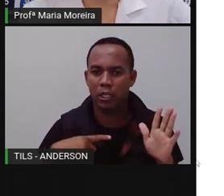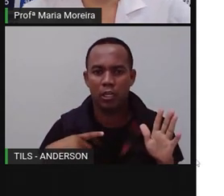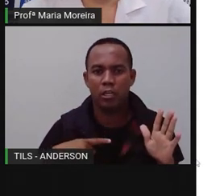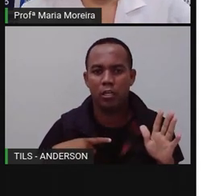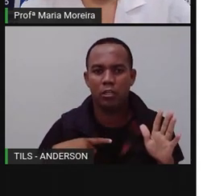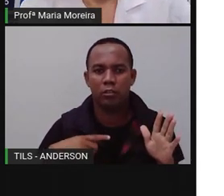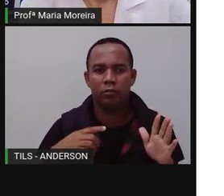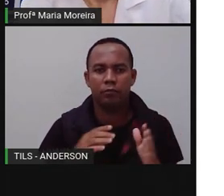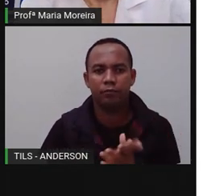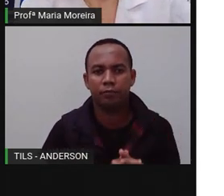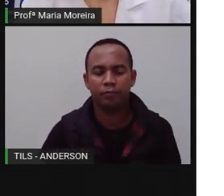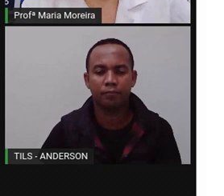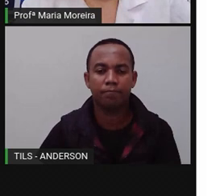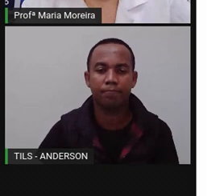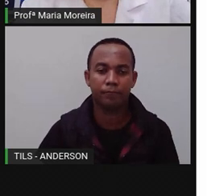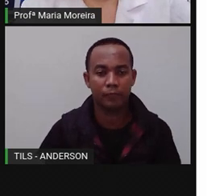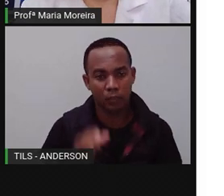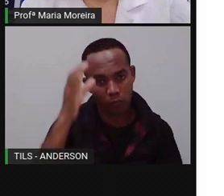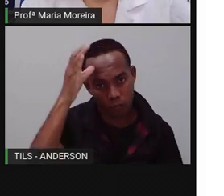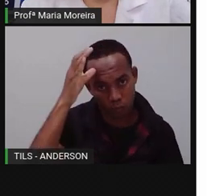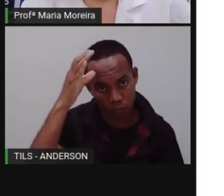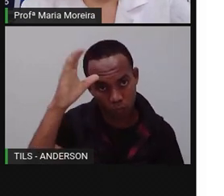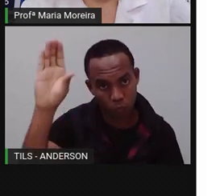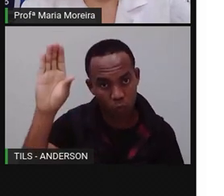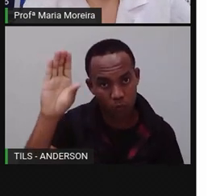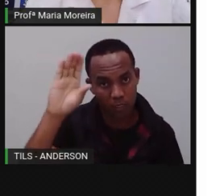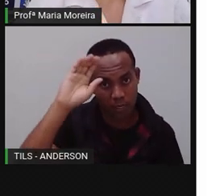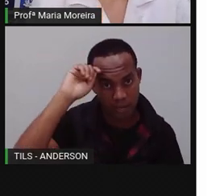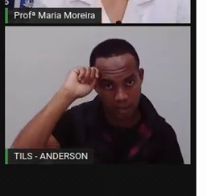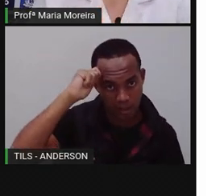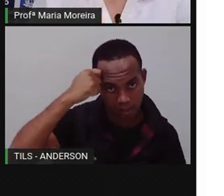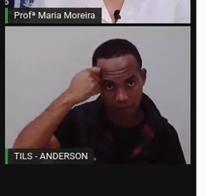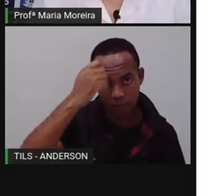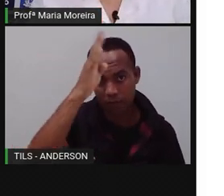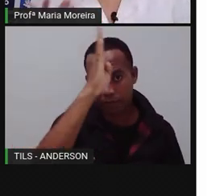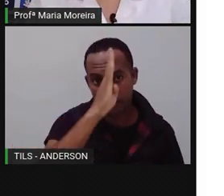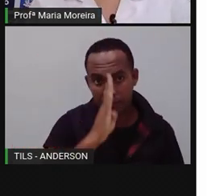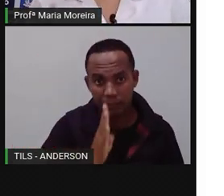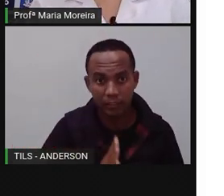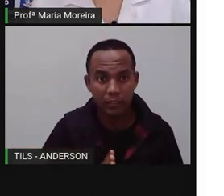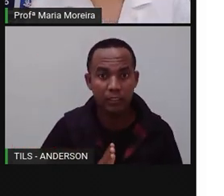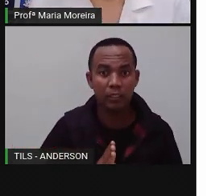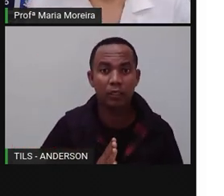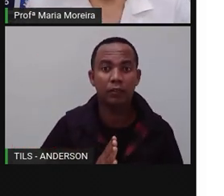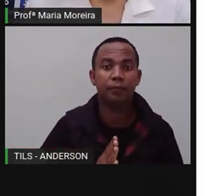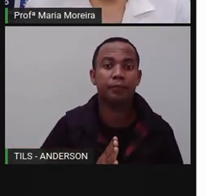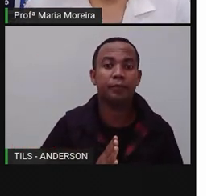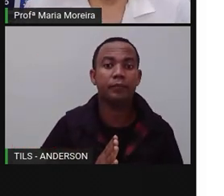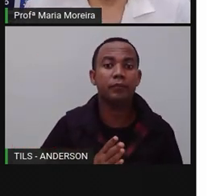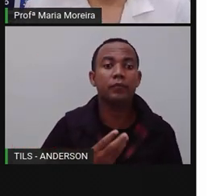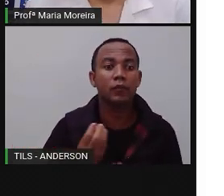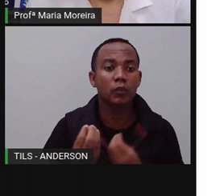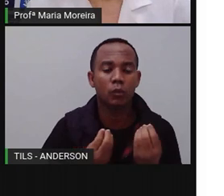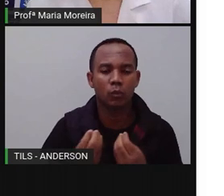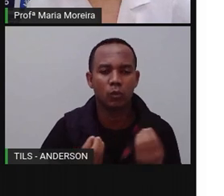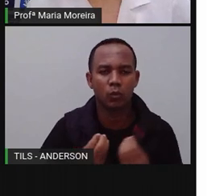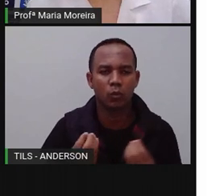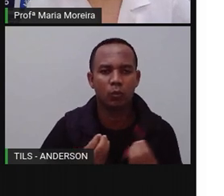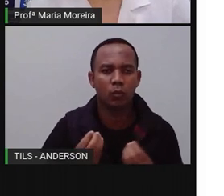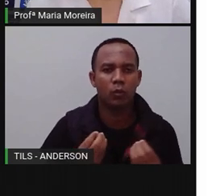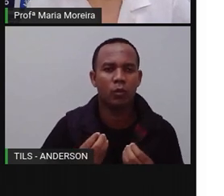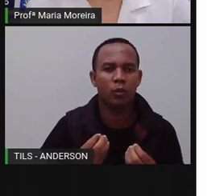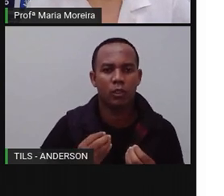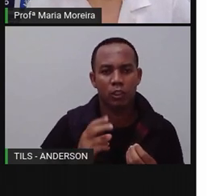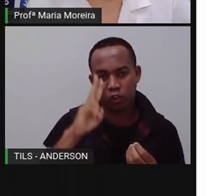aí. A cultura afro-brasileira, né? Que a gente está falando aí no decorrer dessa aula, é